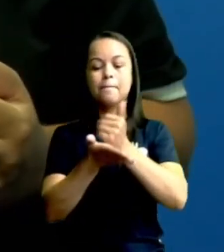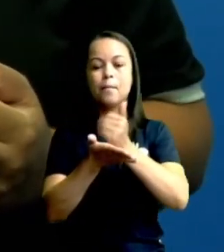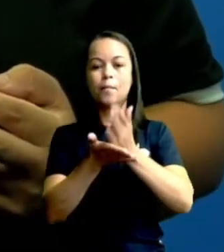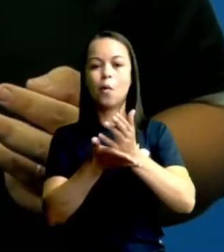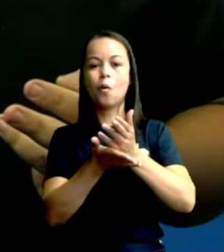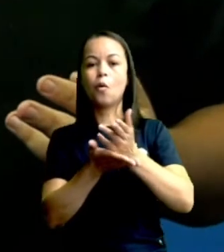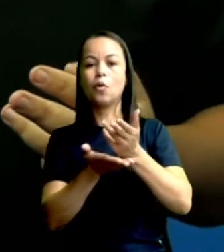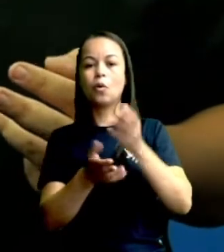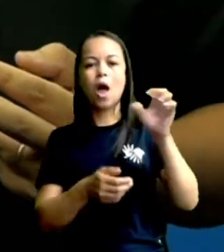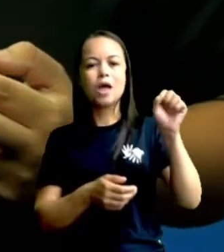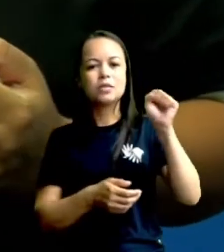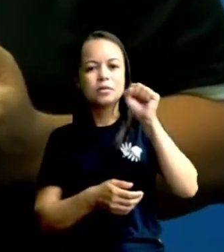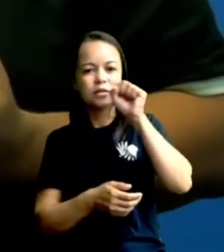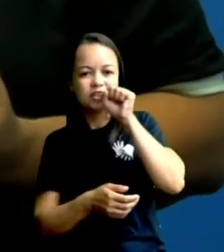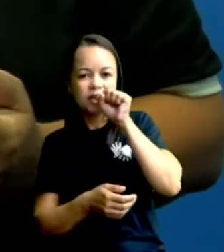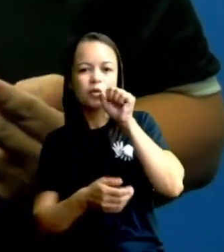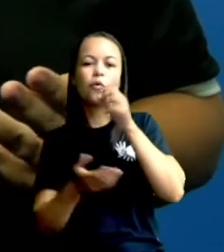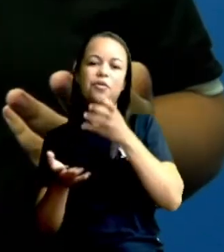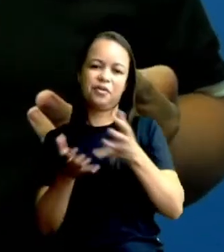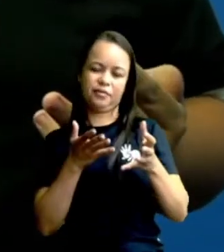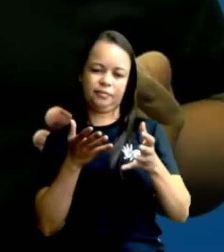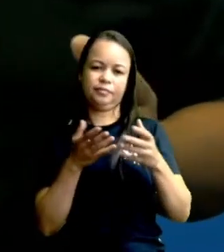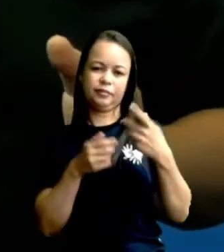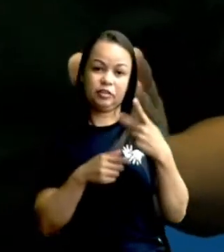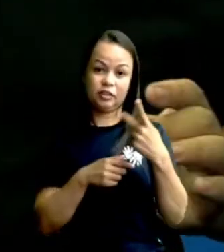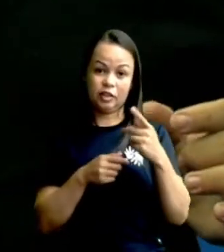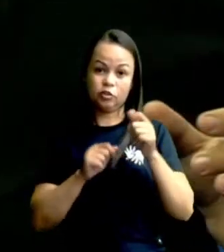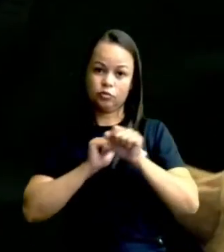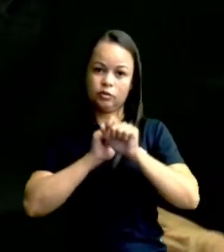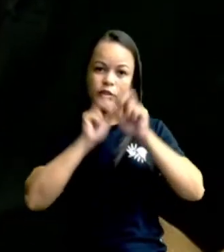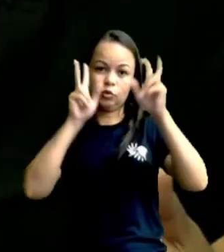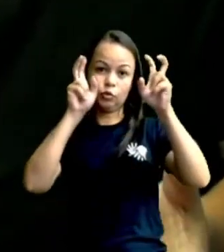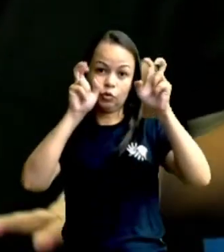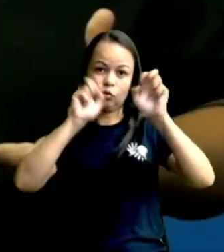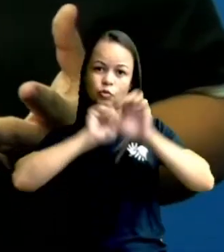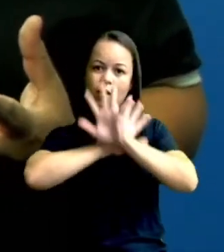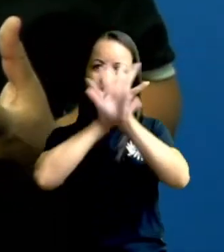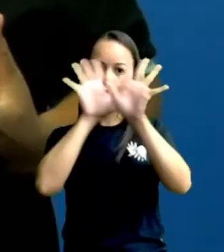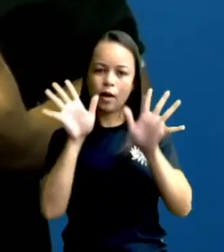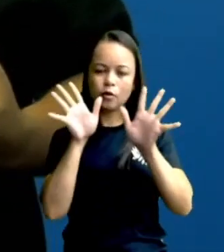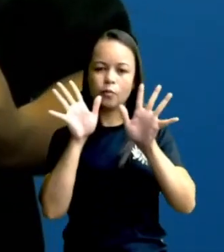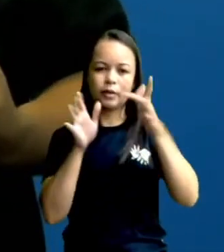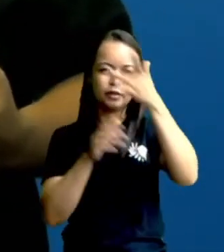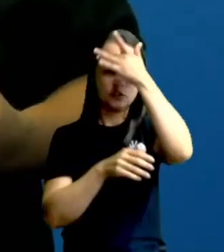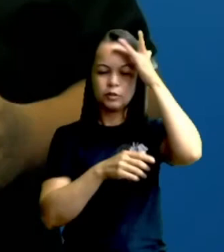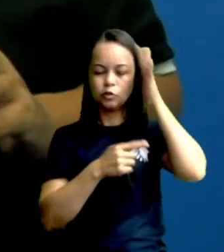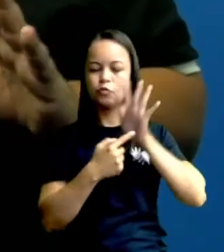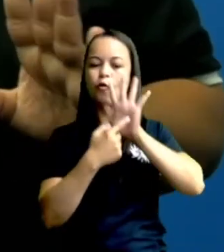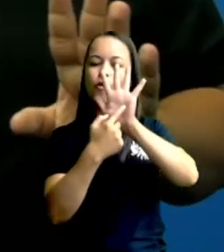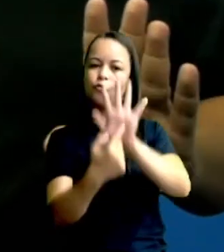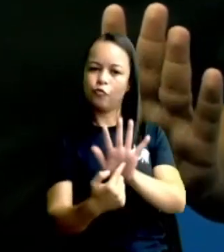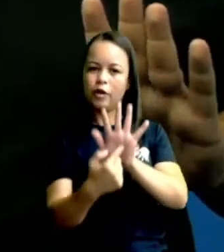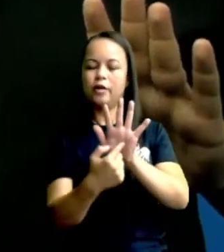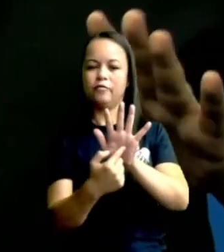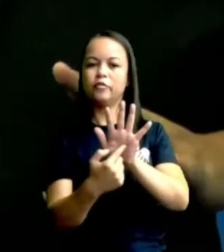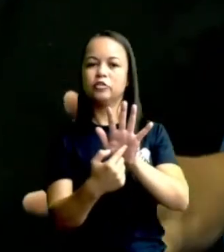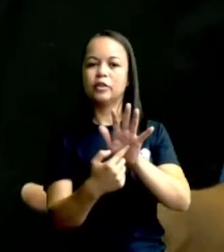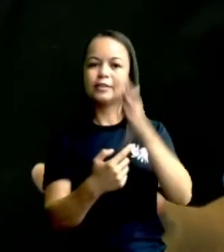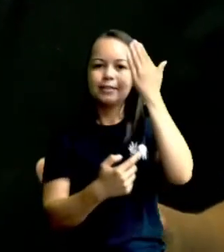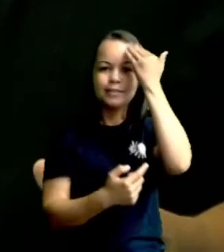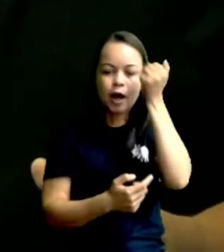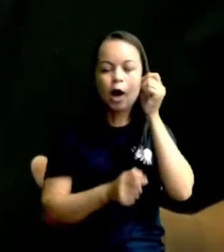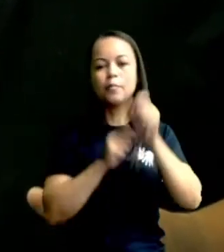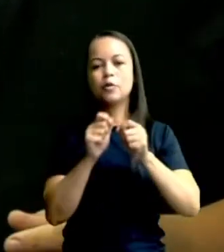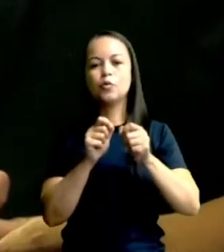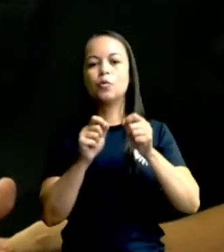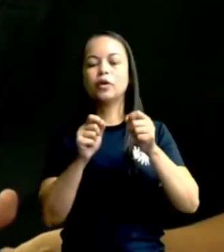bolo de cenoura, eu coloco lá. Bolo de cenoura. Já deixa o título claro para a pessoa que vai ver o seu texto, ele já vai identificar